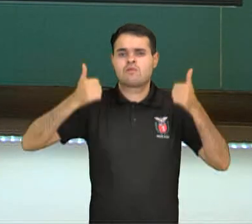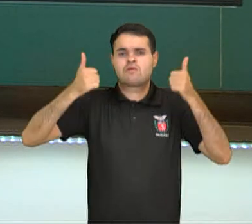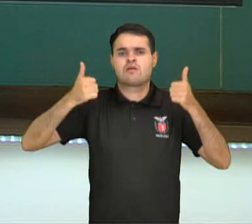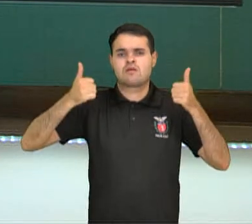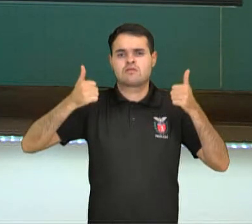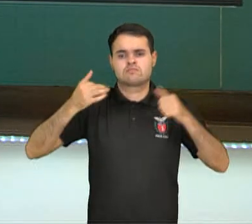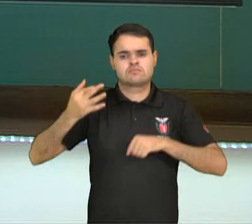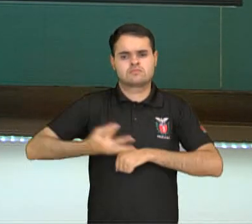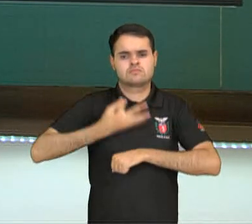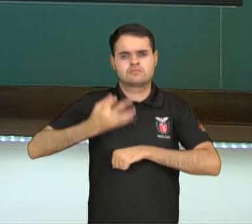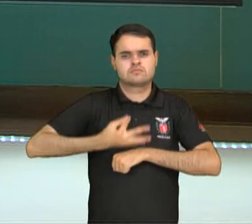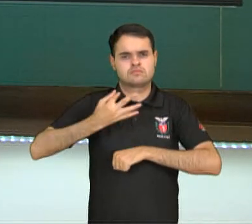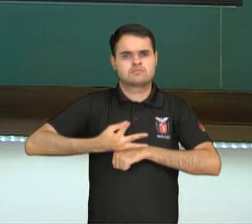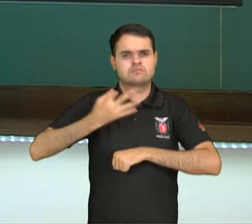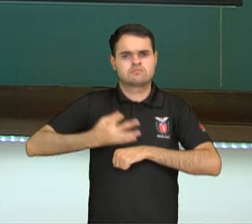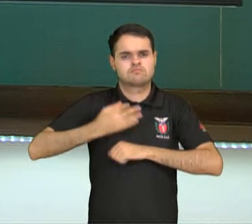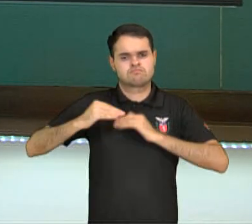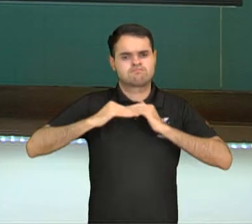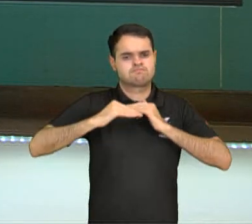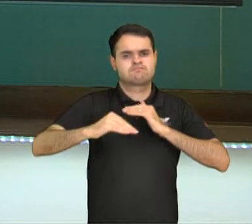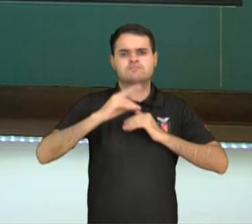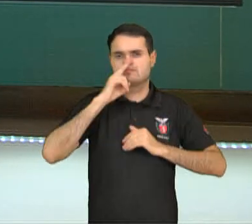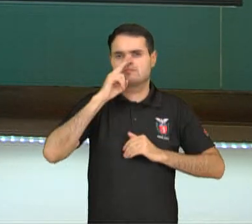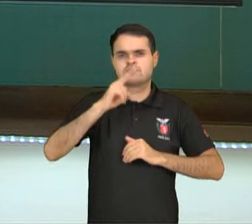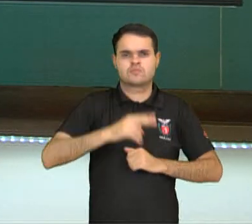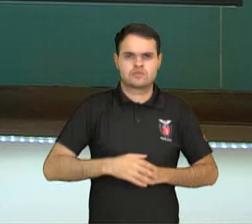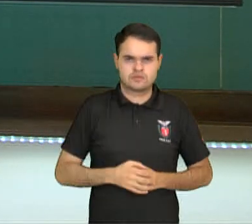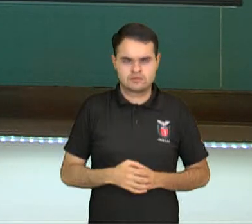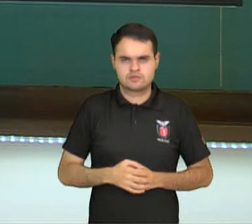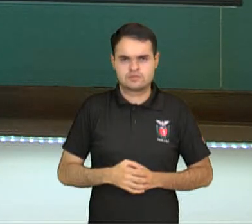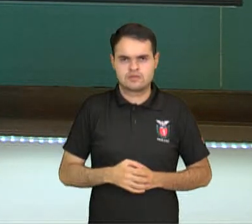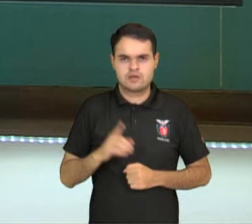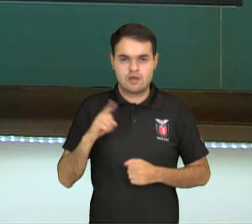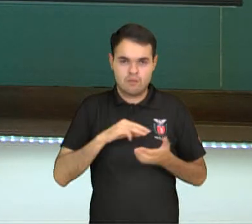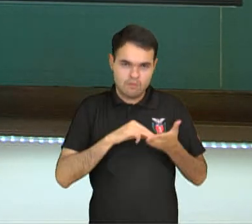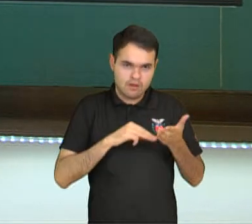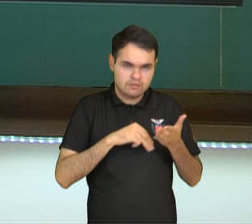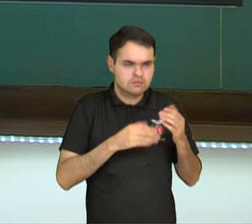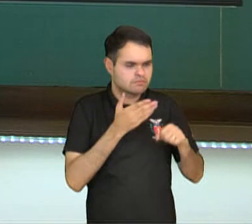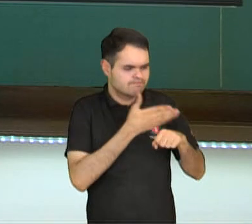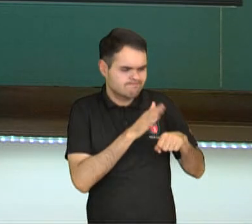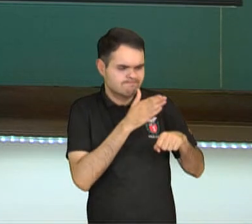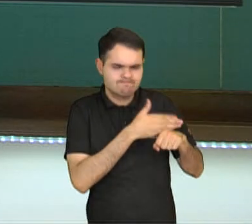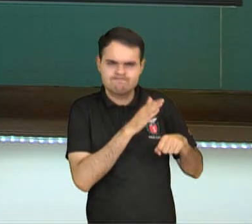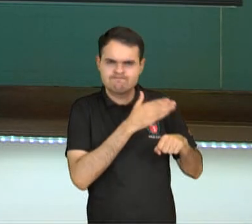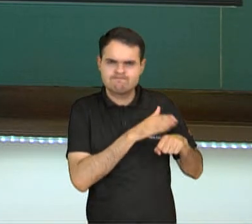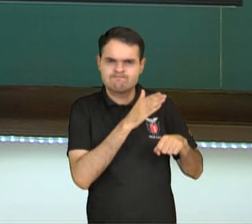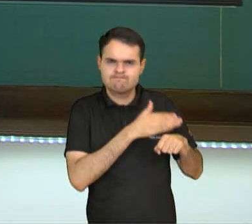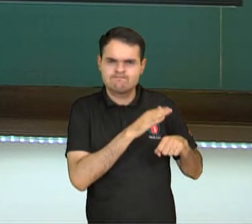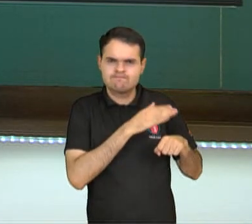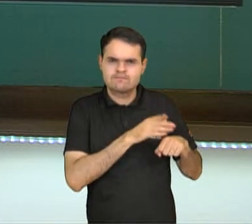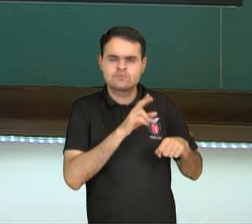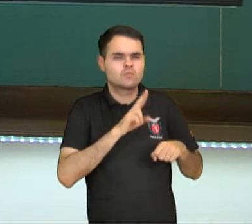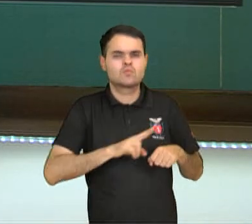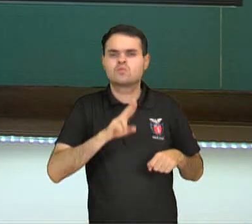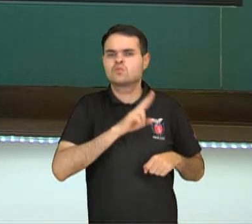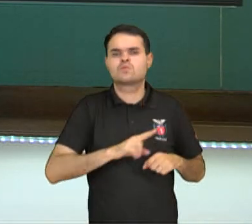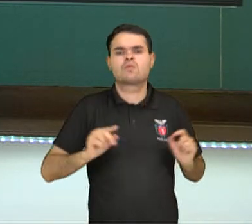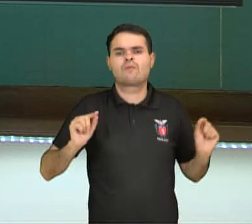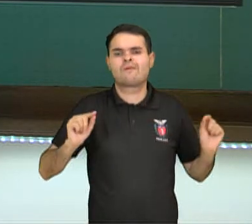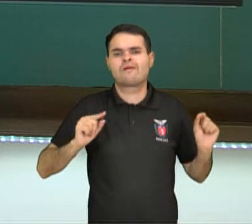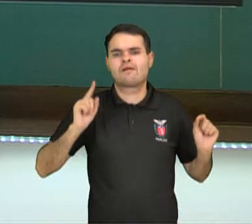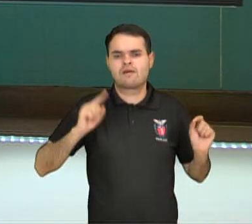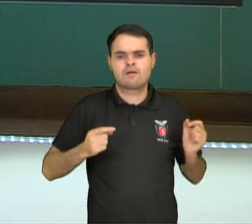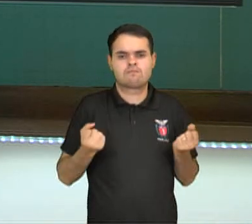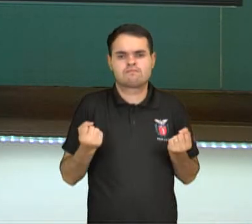nossa resistência, né? A calistenia é um método de treino com exercícios que usam apenas